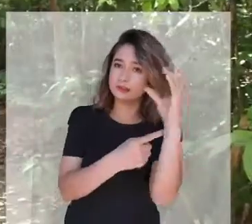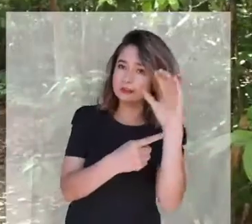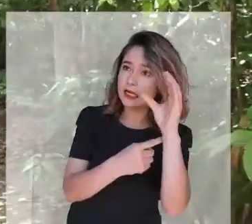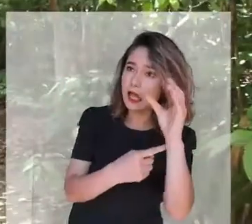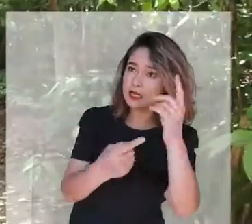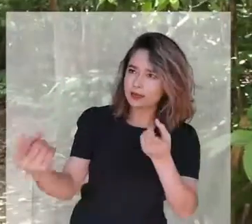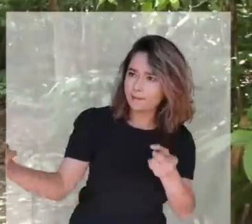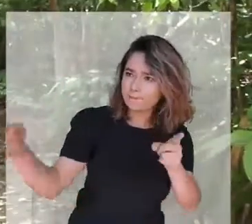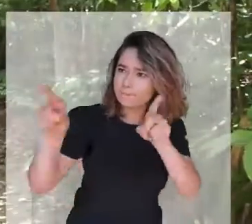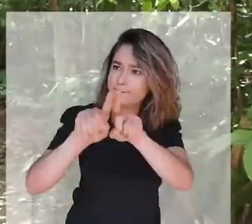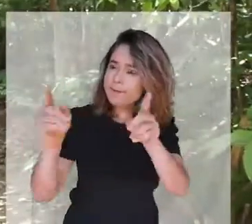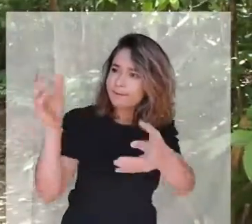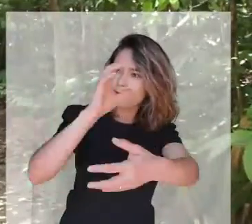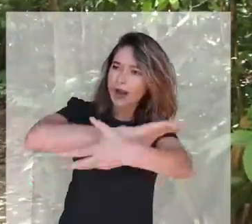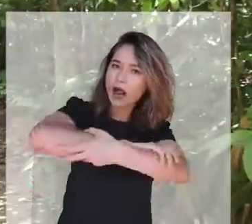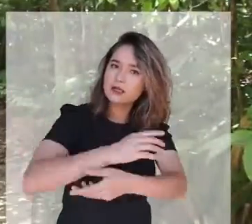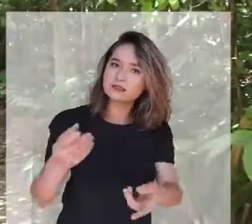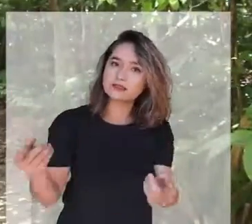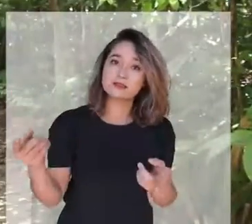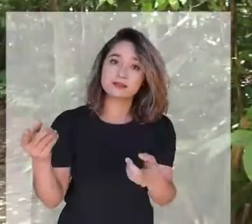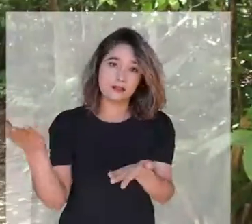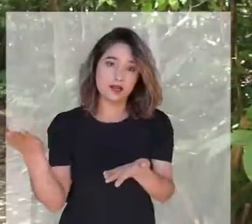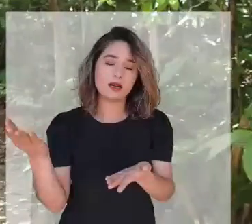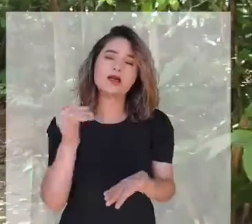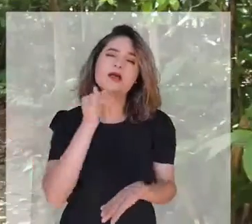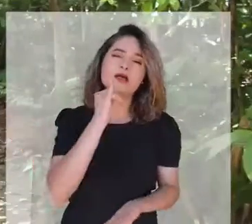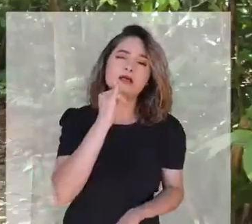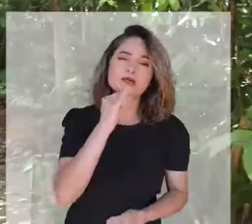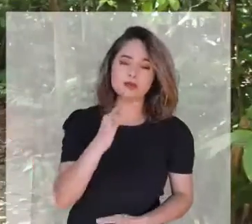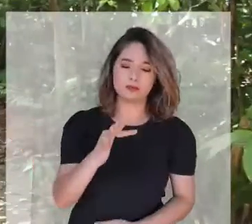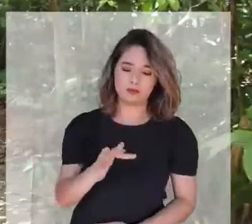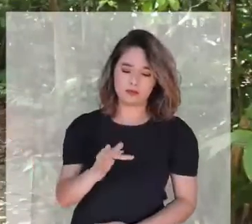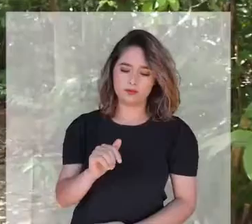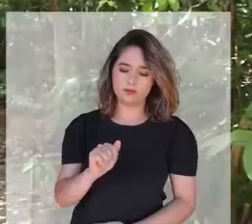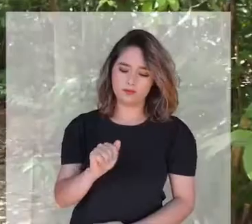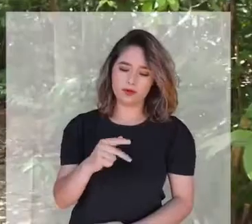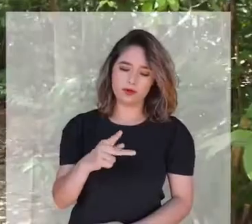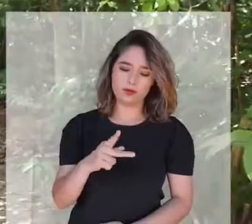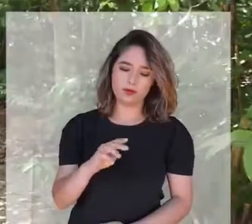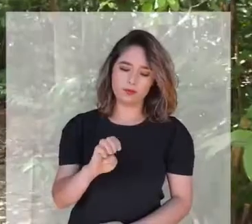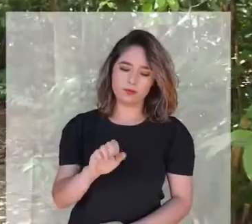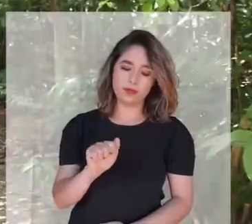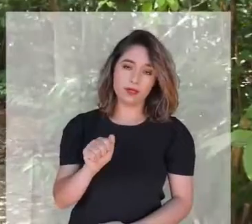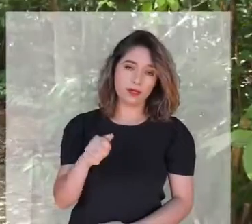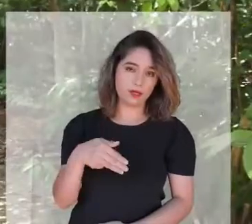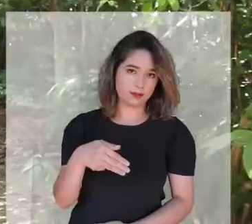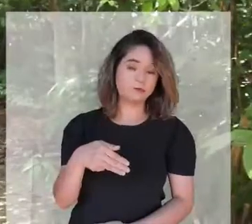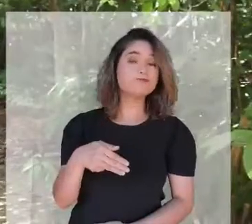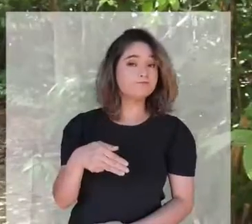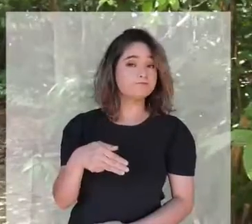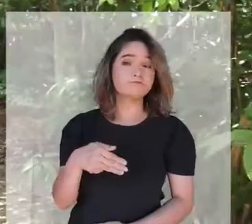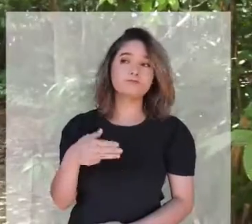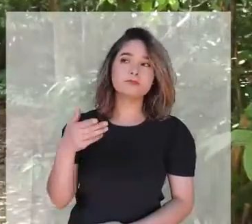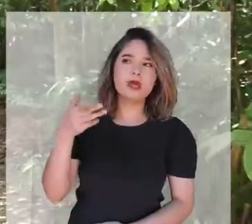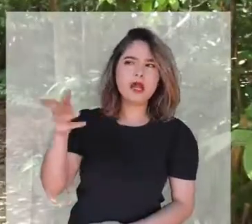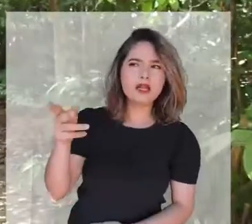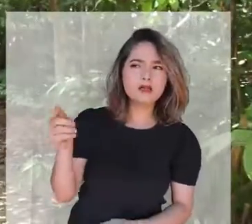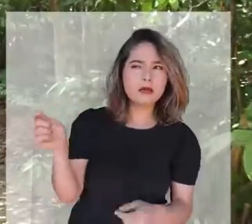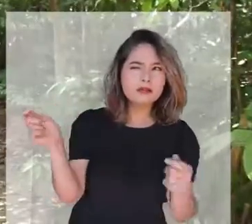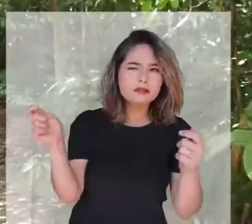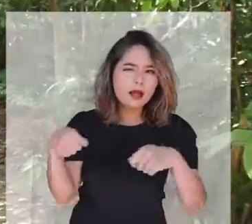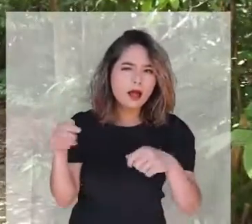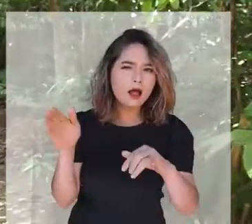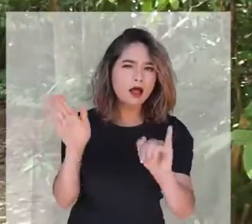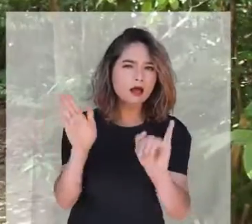mas também financiando a extensão universitária. Nós estamos numa luta muito grande em termos do Fórum